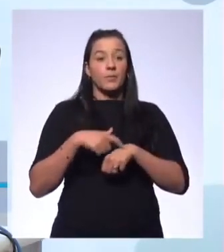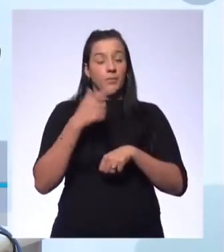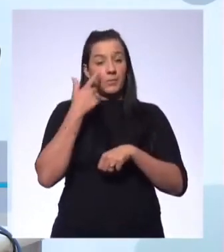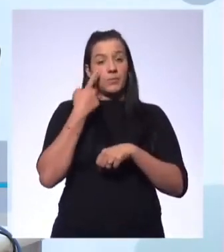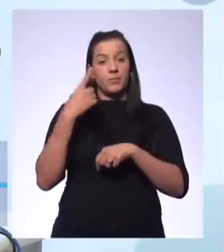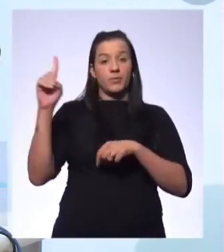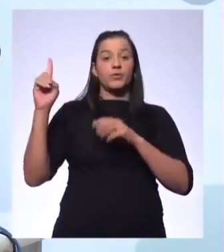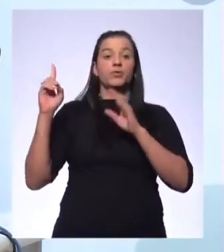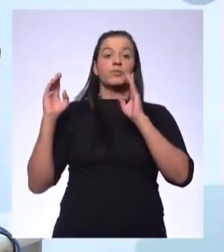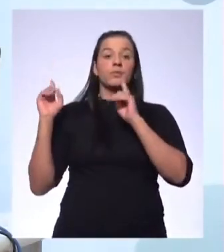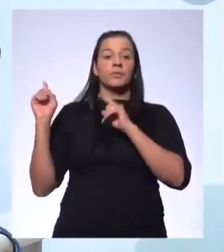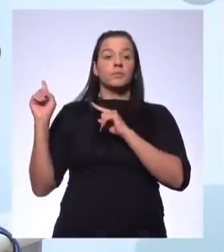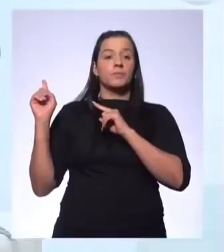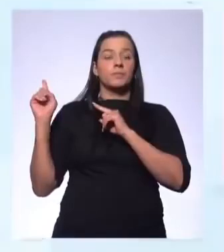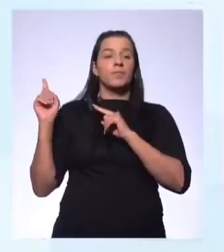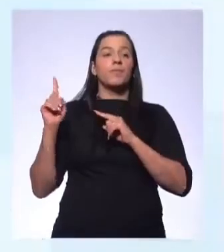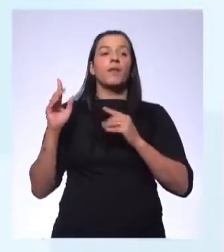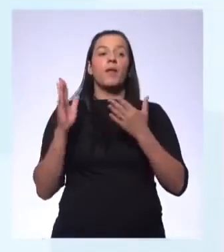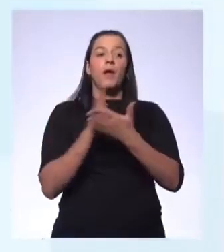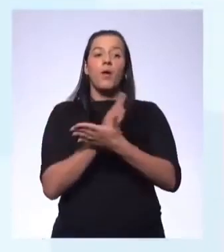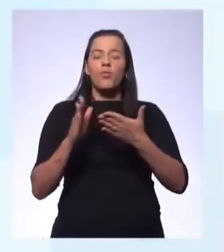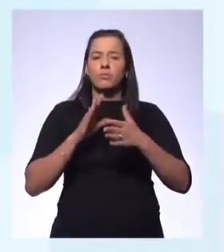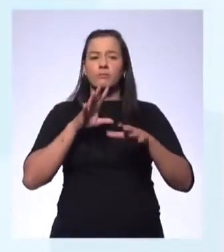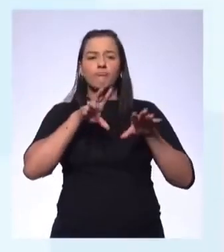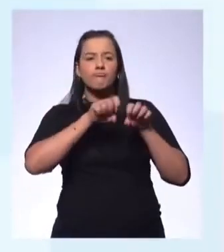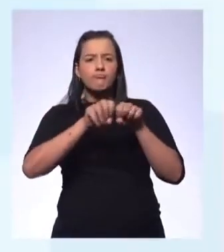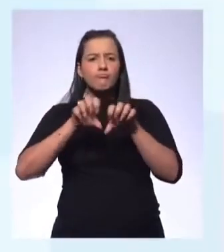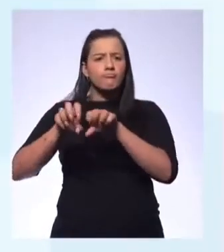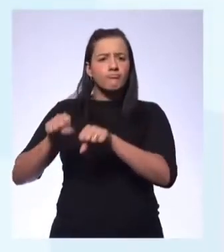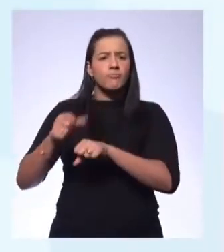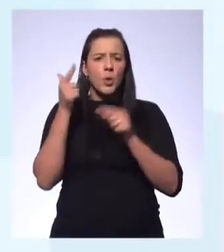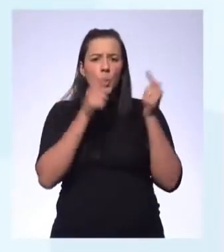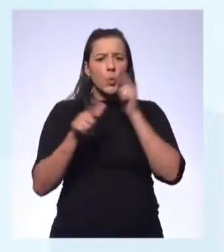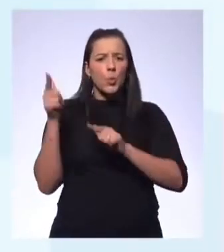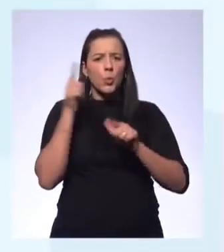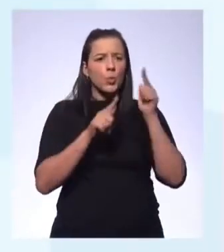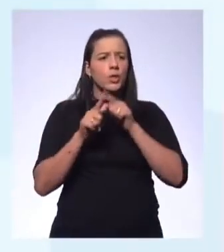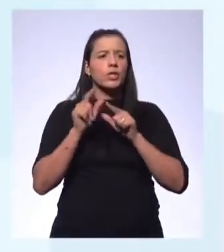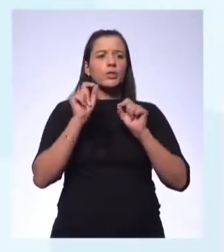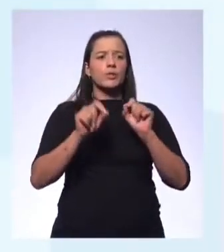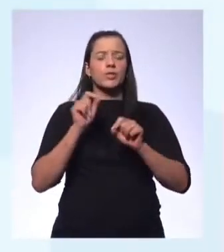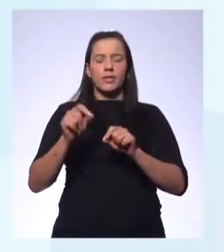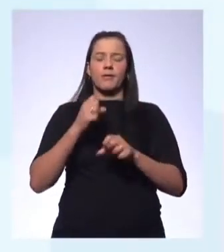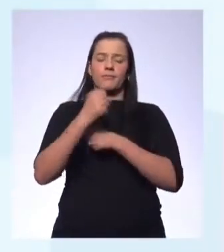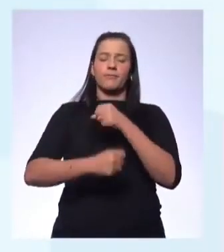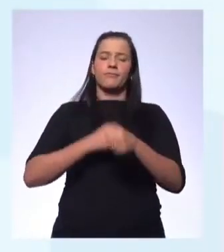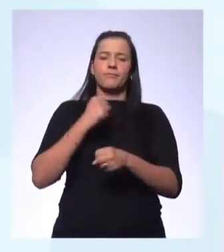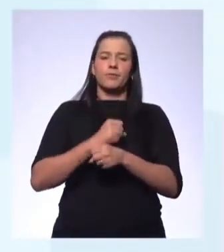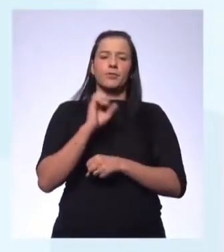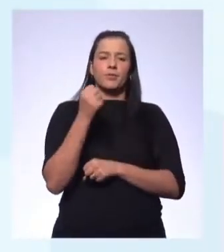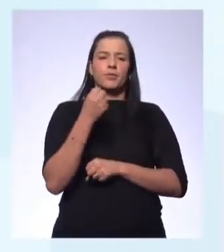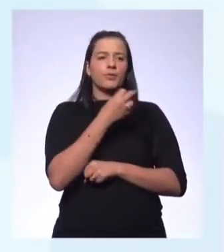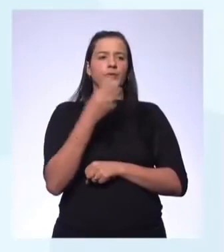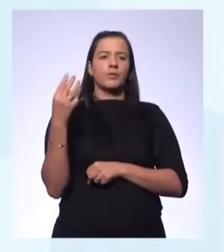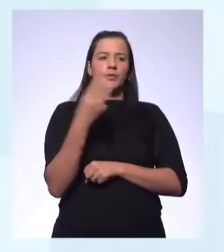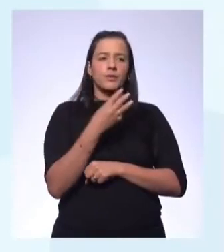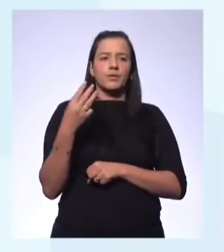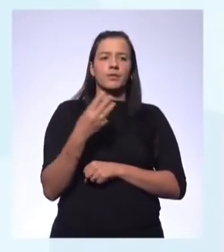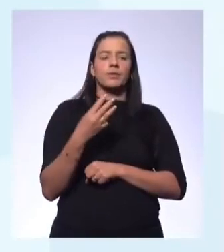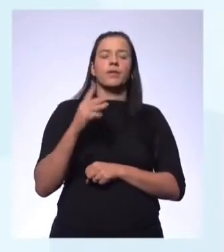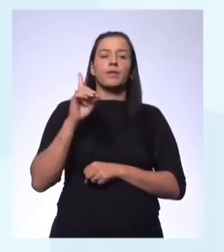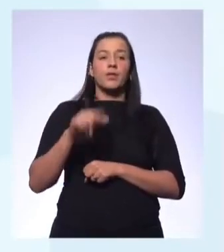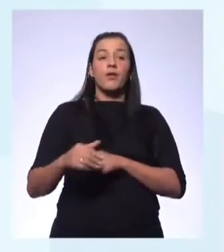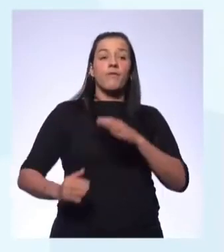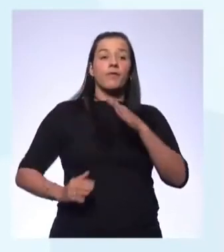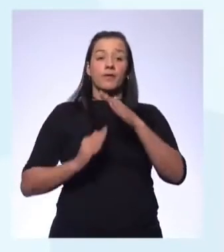tela da nossa aula aí, algumas conquistas foram, né, acontecendo para os trabalhadores. Então, em 1833,